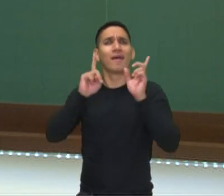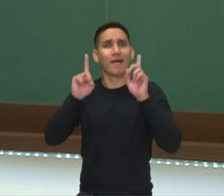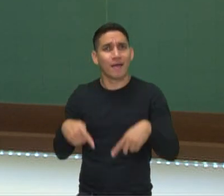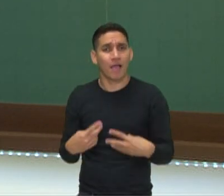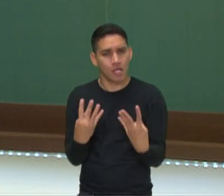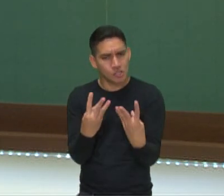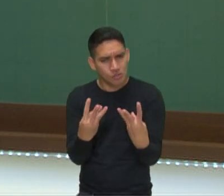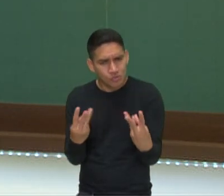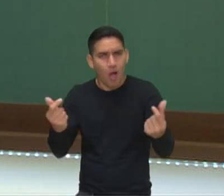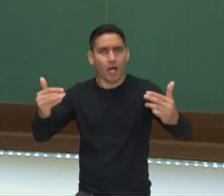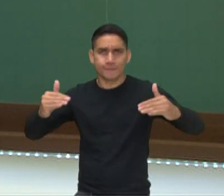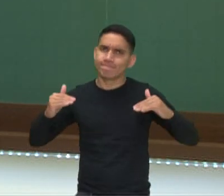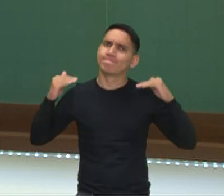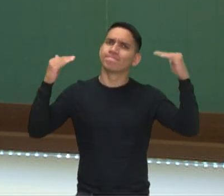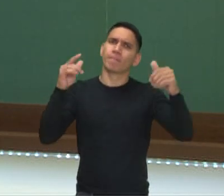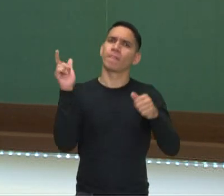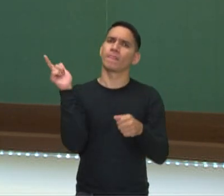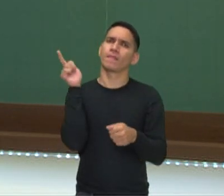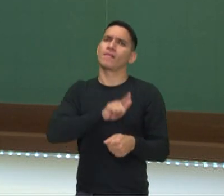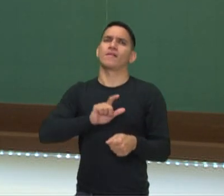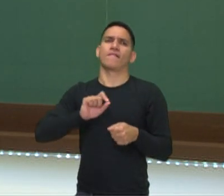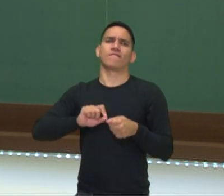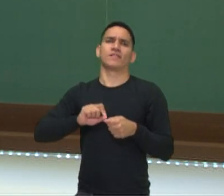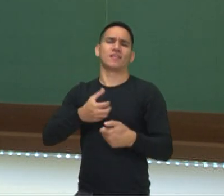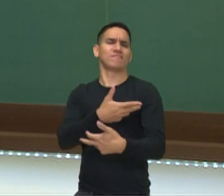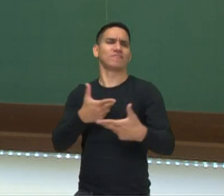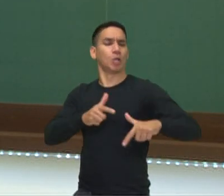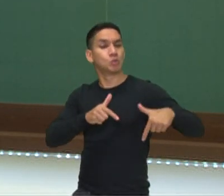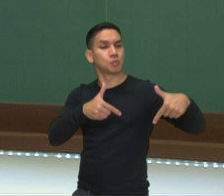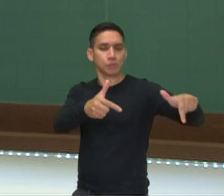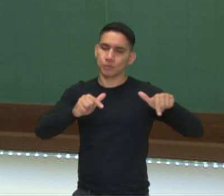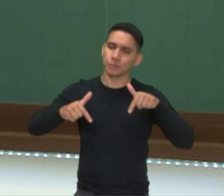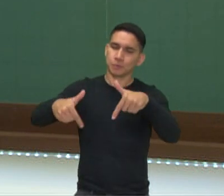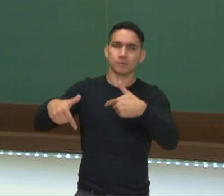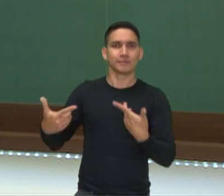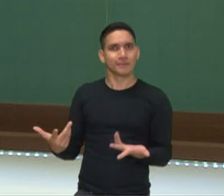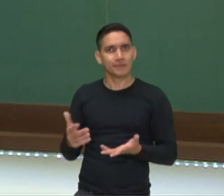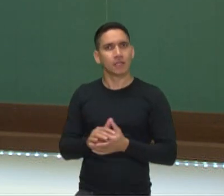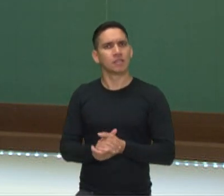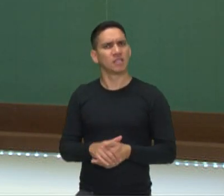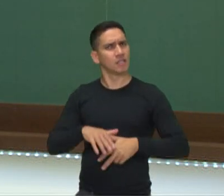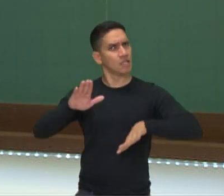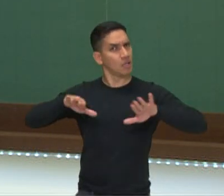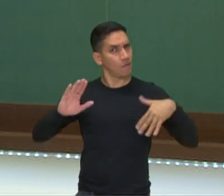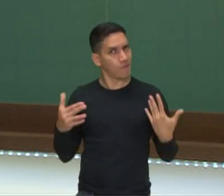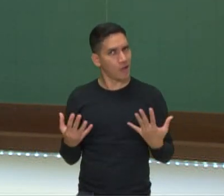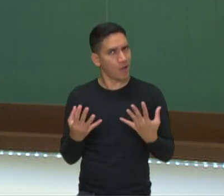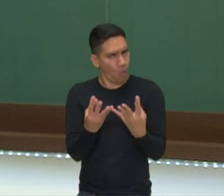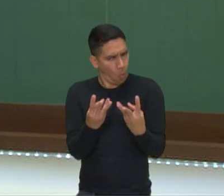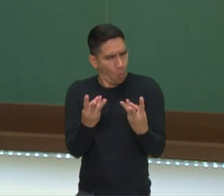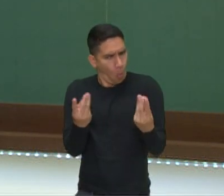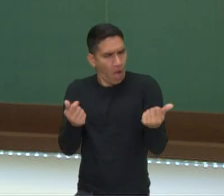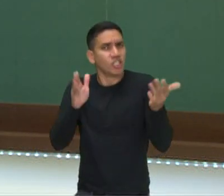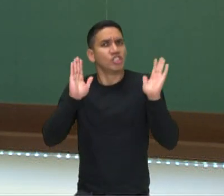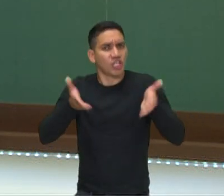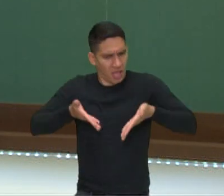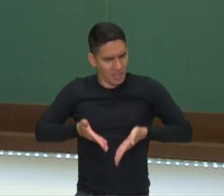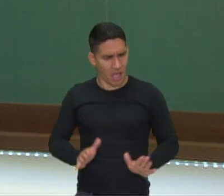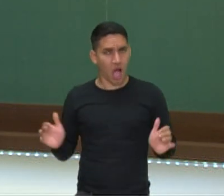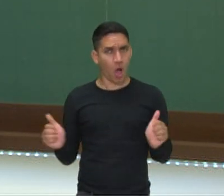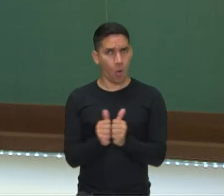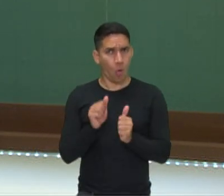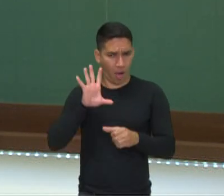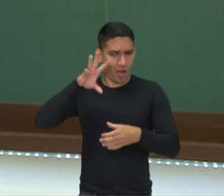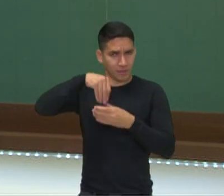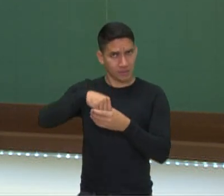a realizar bem algumas tarefas. Será que os talentos, eles nascem conosco ou nós